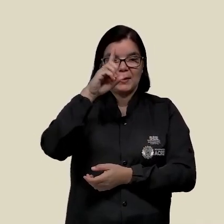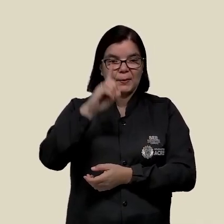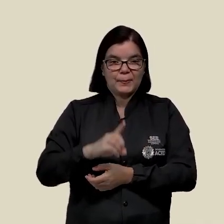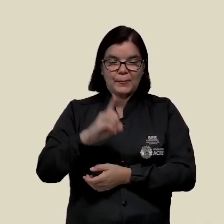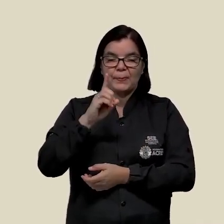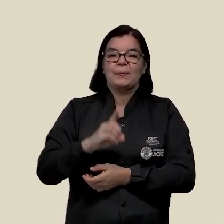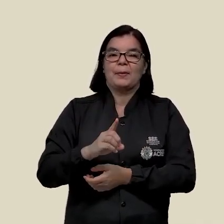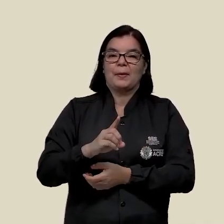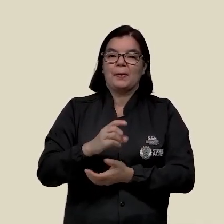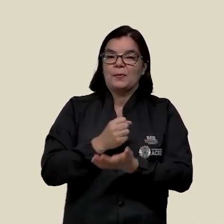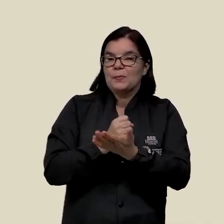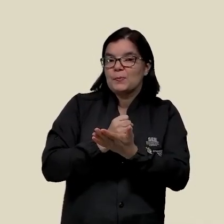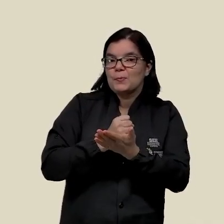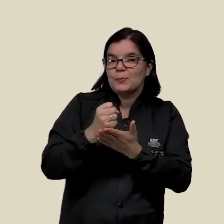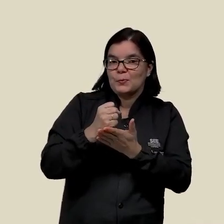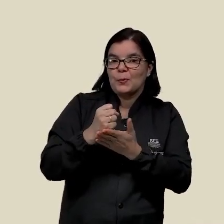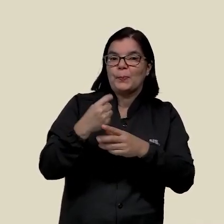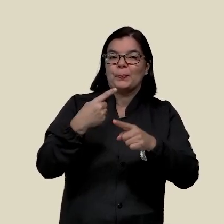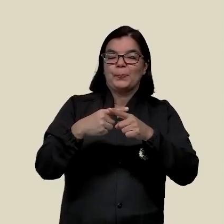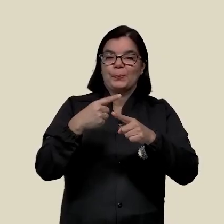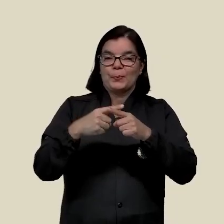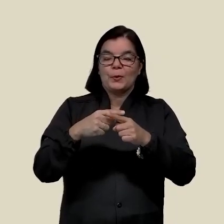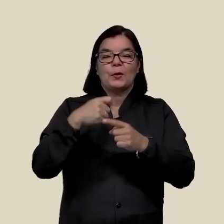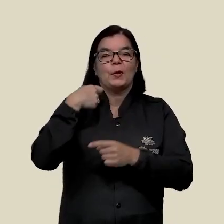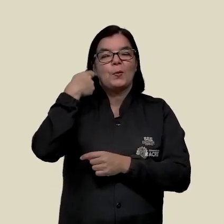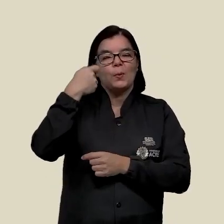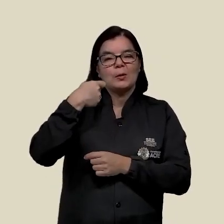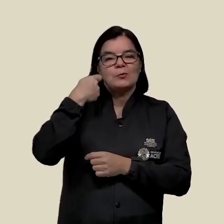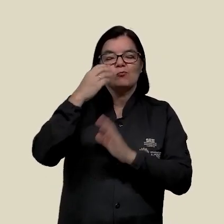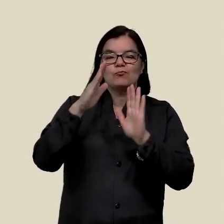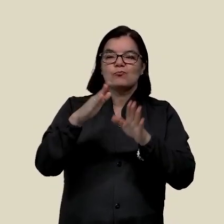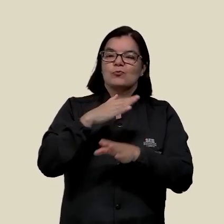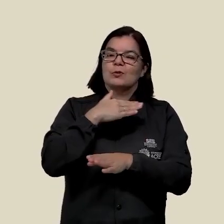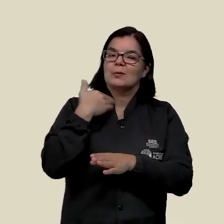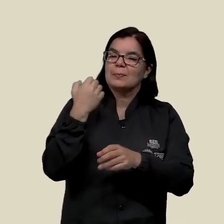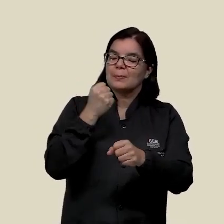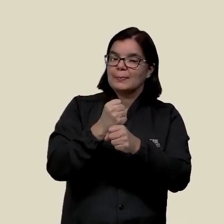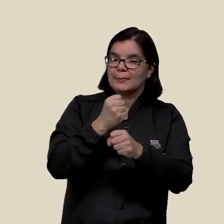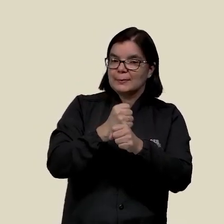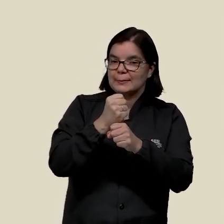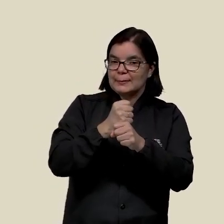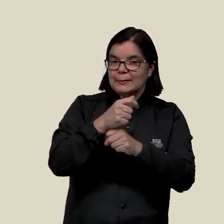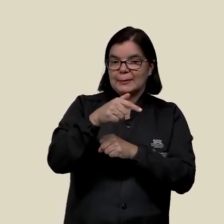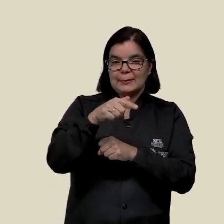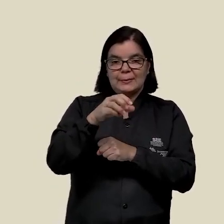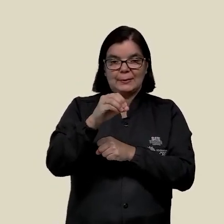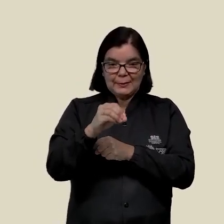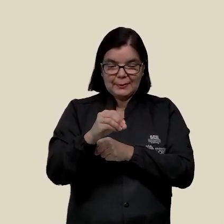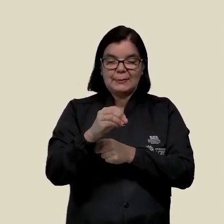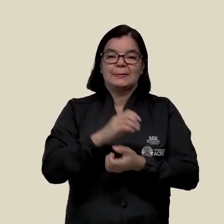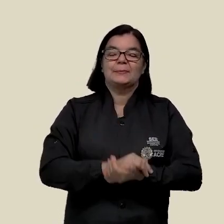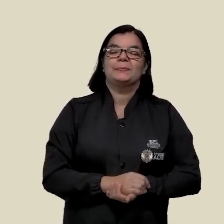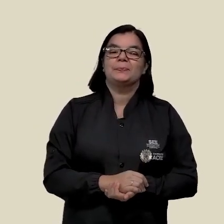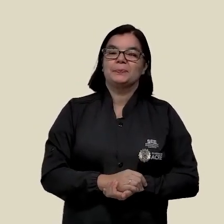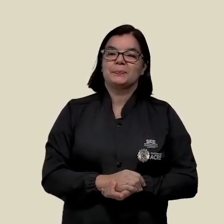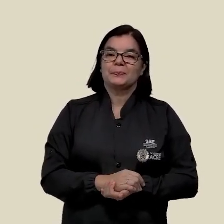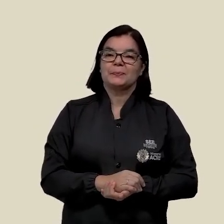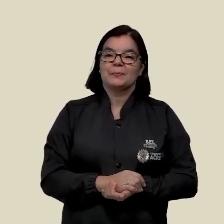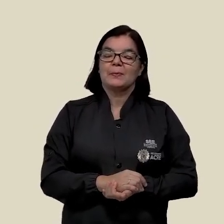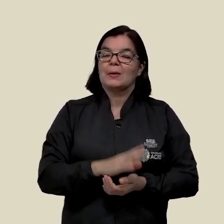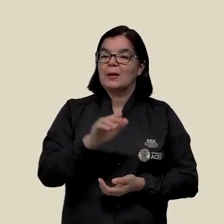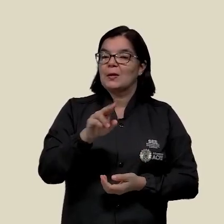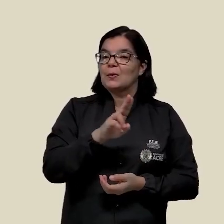direitos expirados, porque o artista já faz mais de 70 anos que ele faleceu,